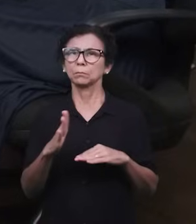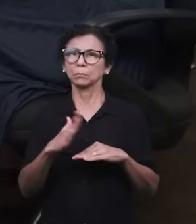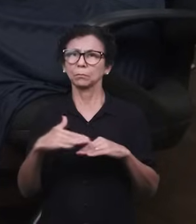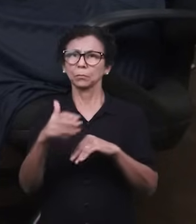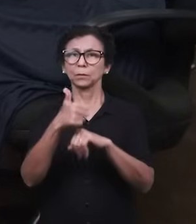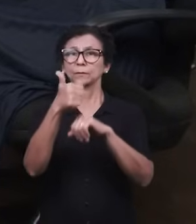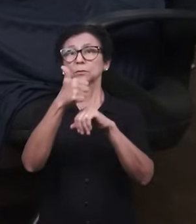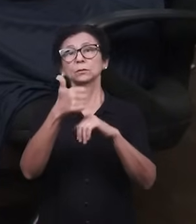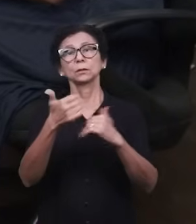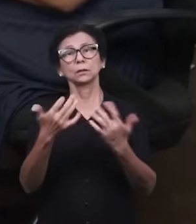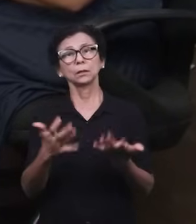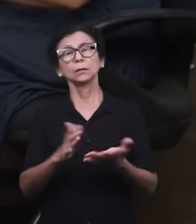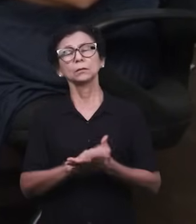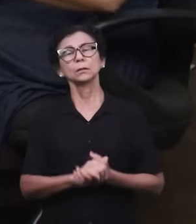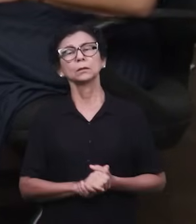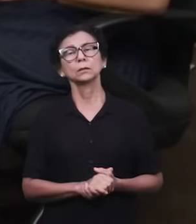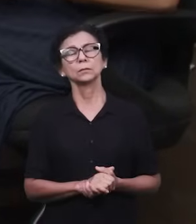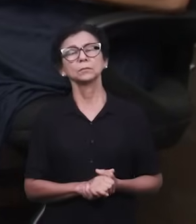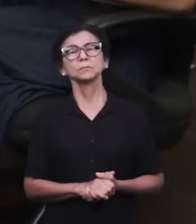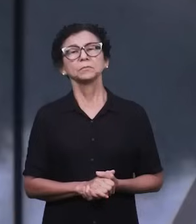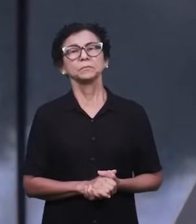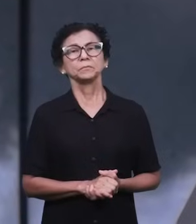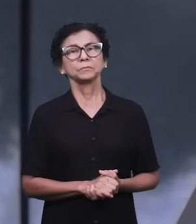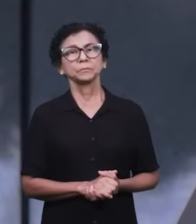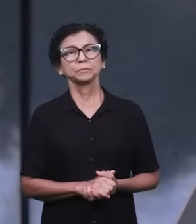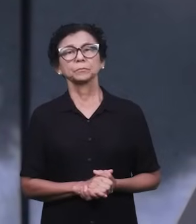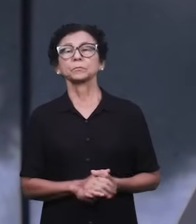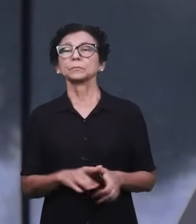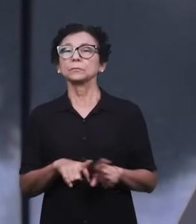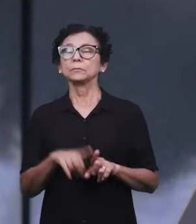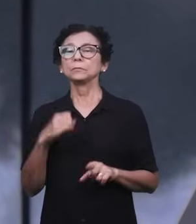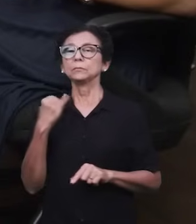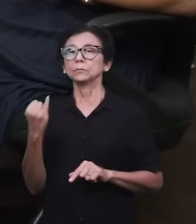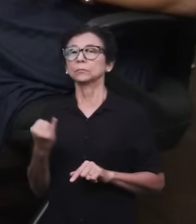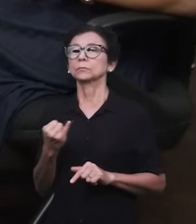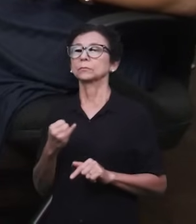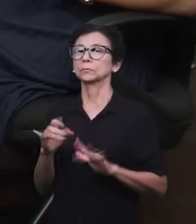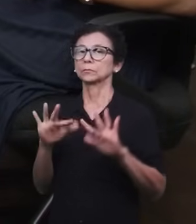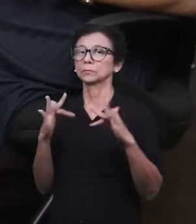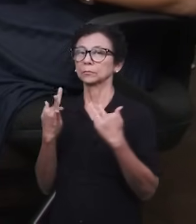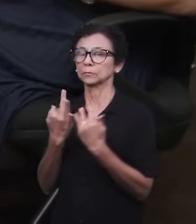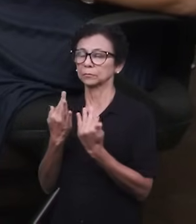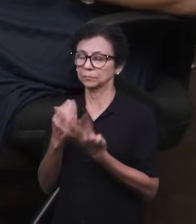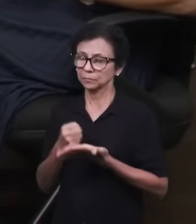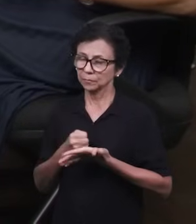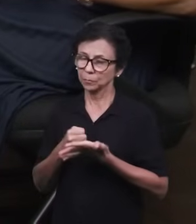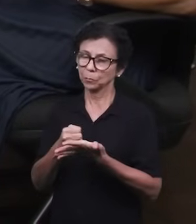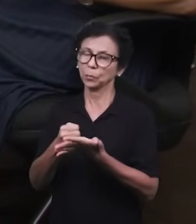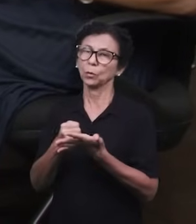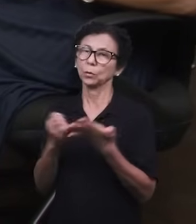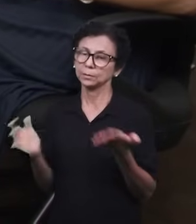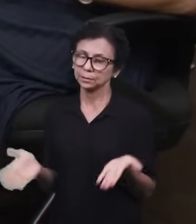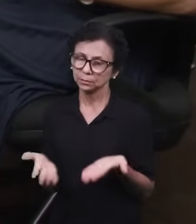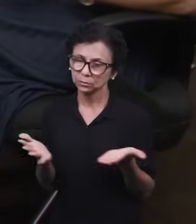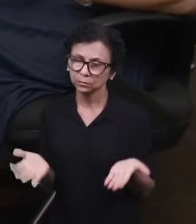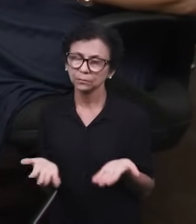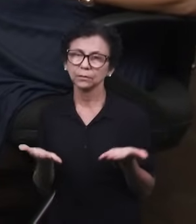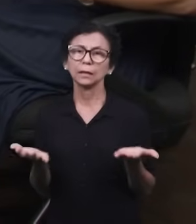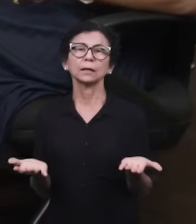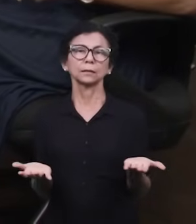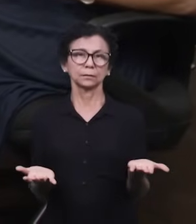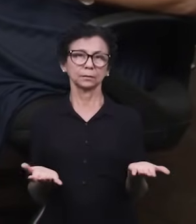a ela. Como é que foi você receber assim? Na verdade foi assim, porque eu que estou